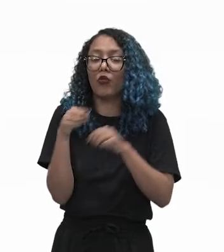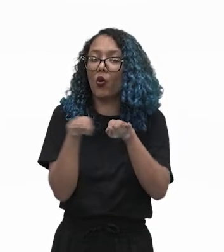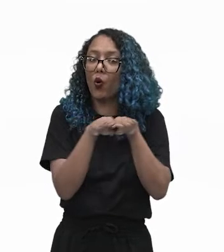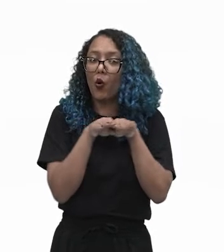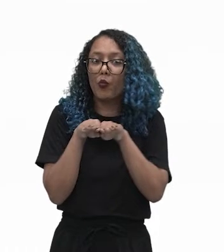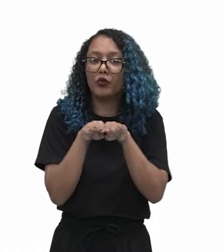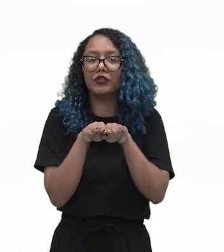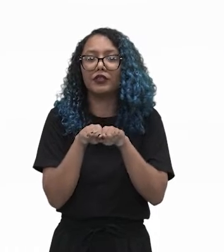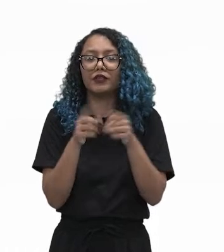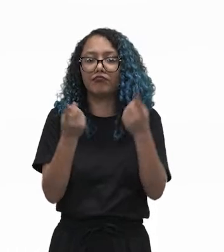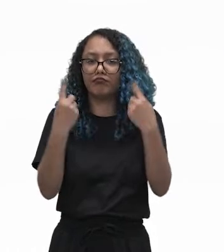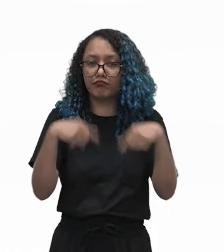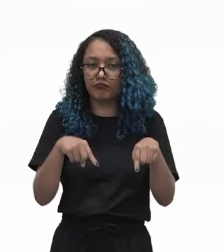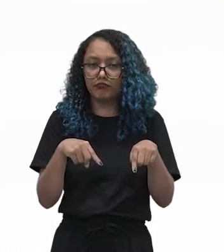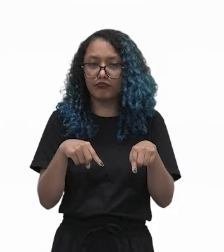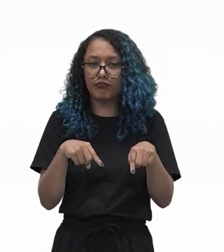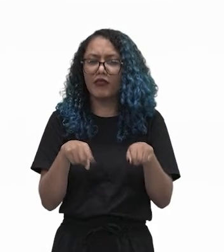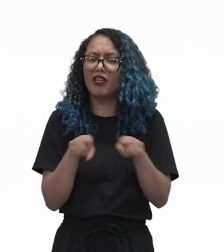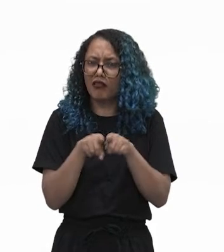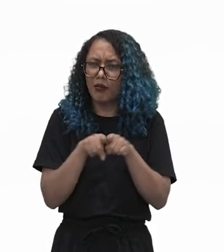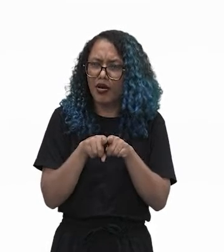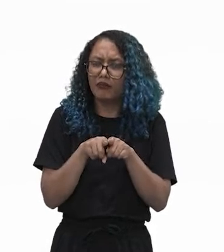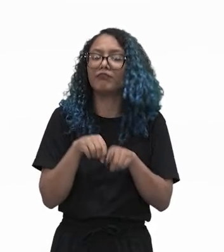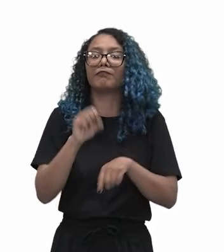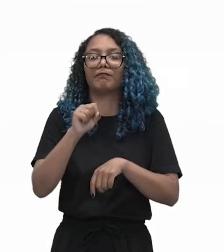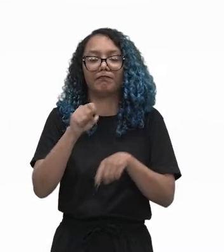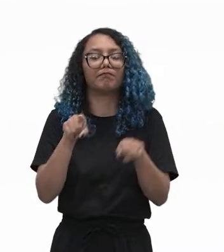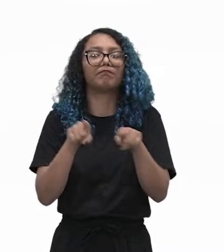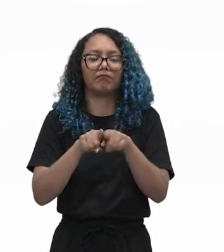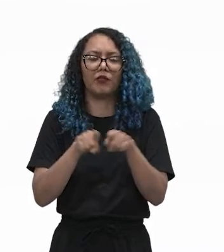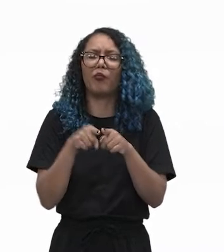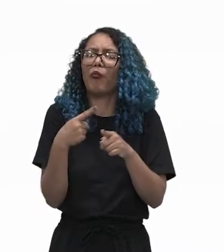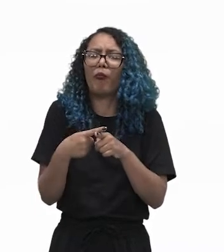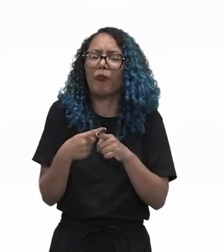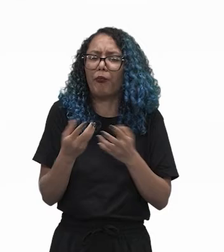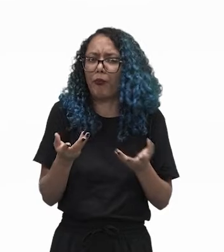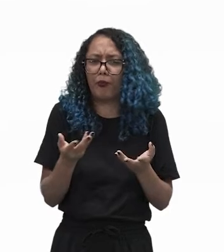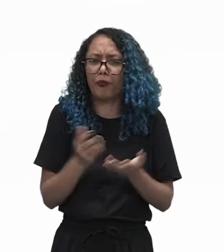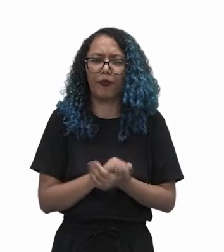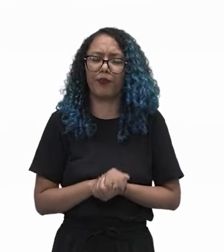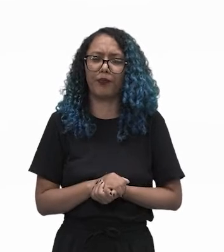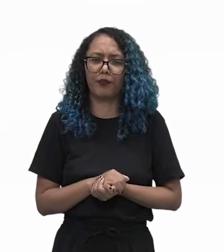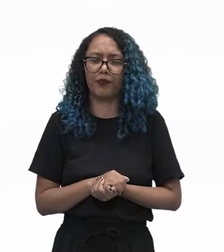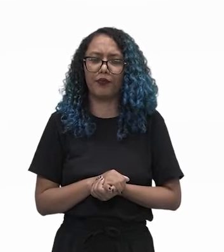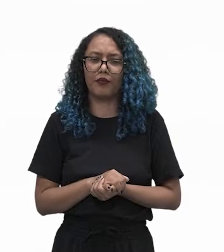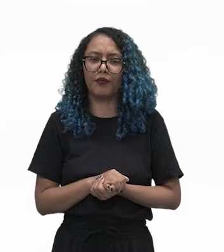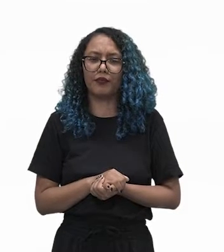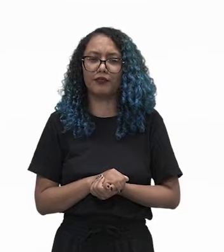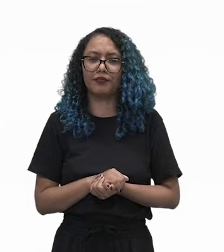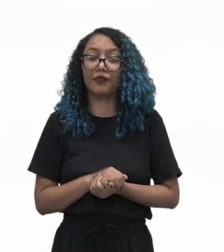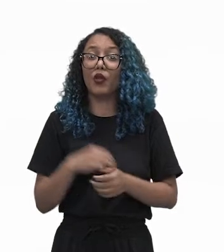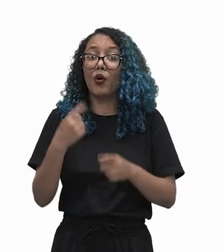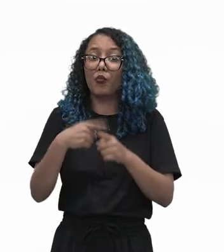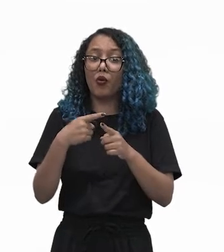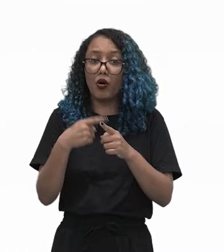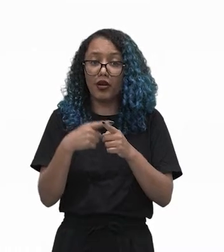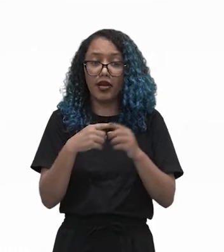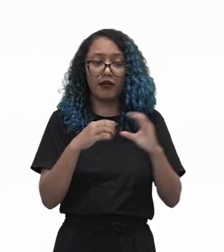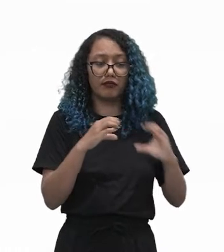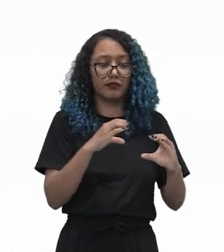Professora, e essa aqui? Ela também é uma cadeia homogênea. Por quê? Porque a sequência de carbonos